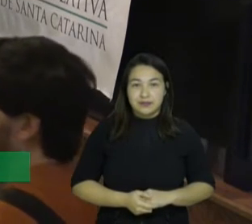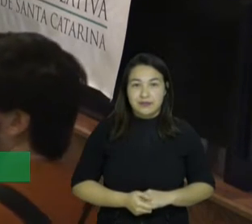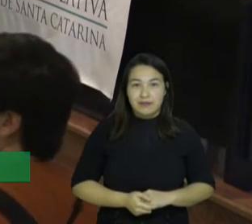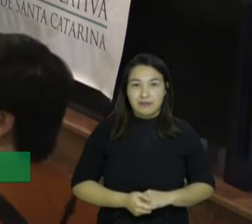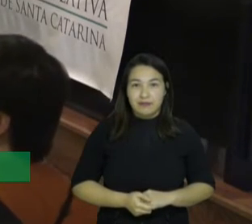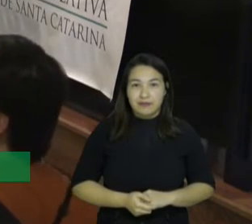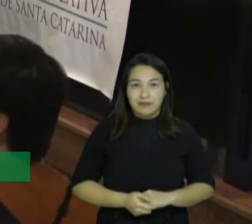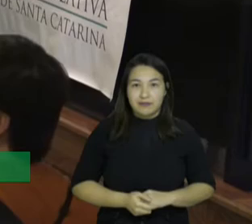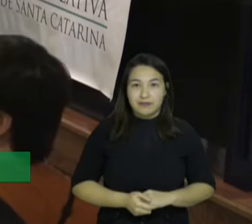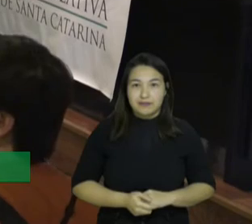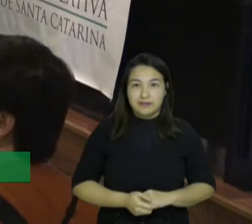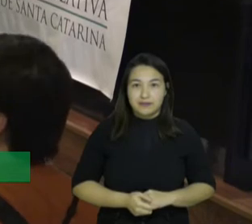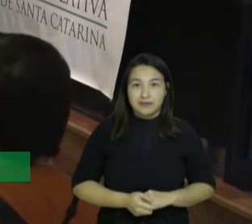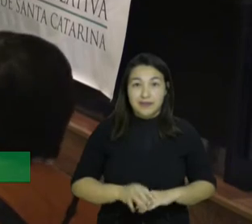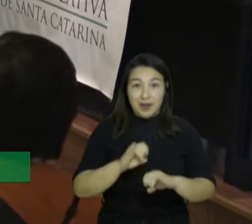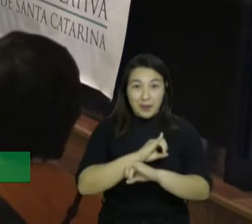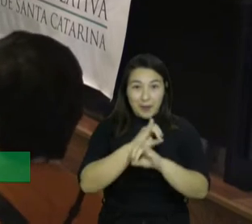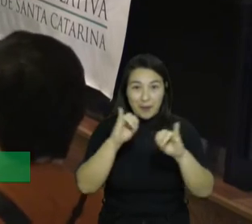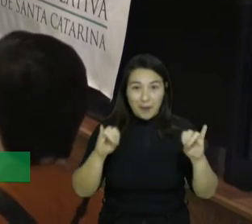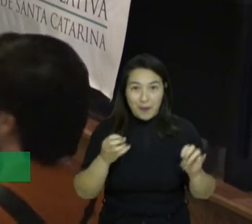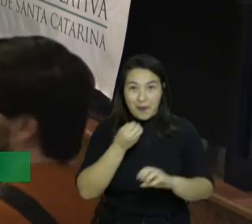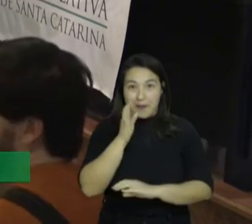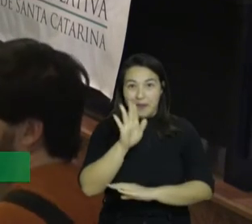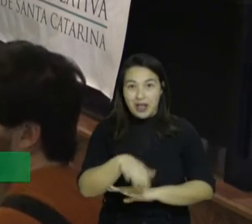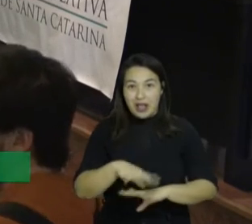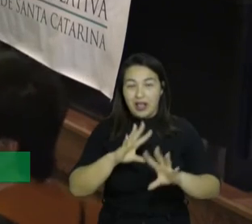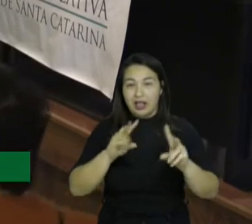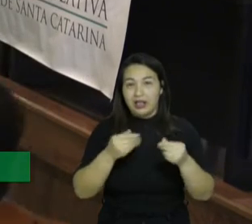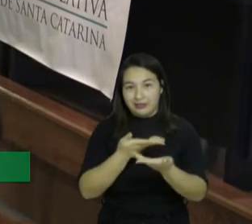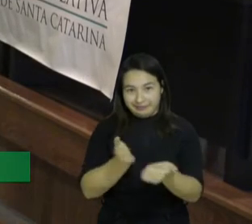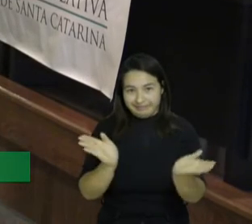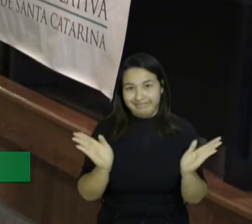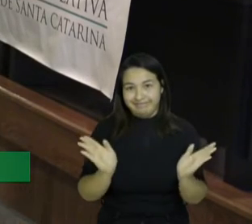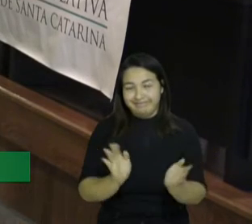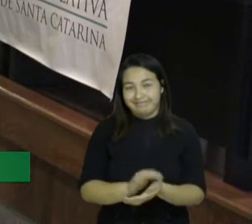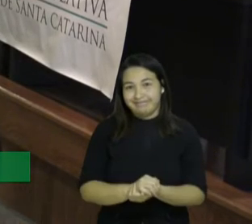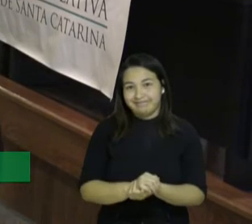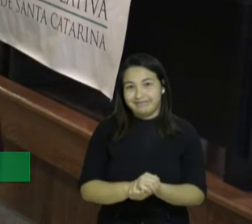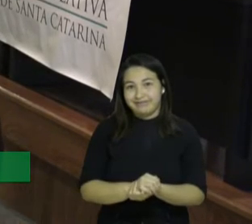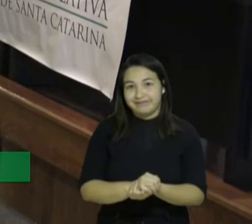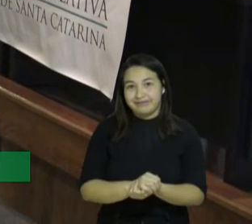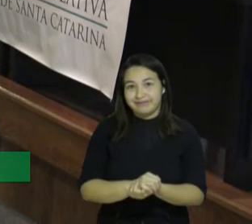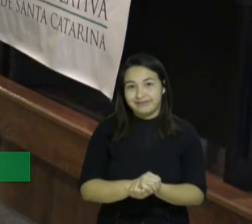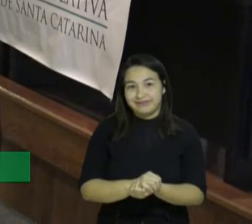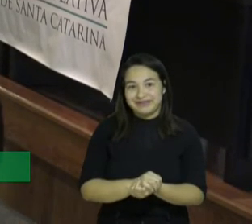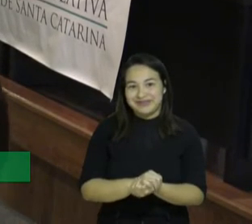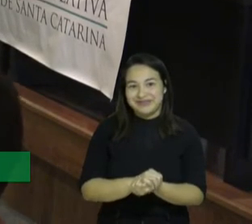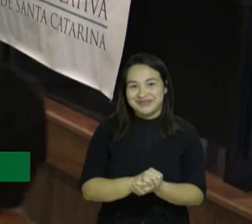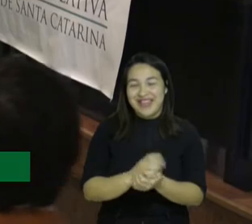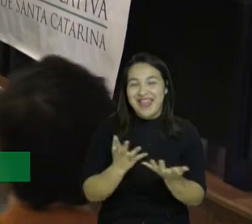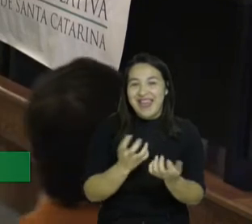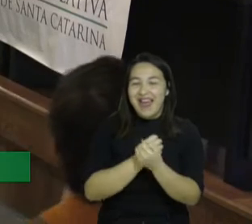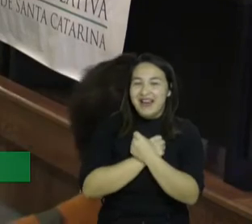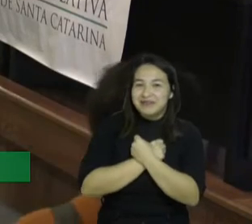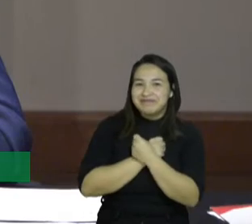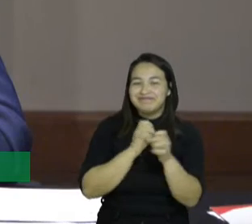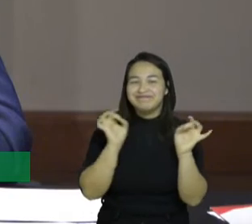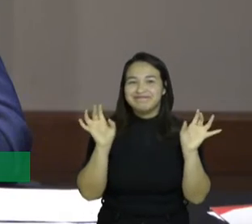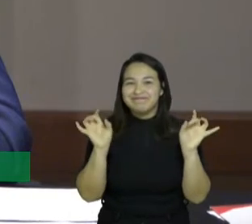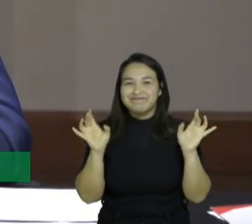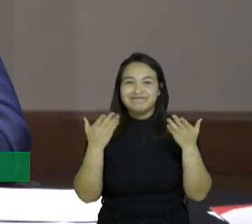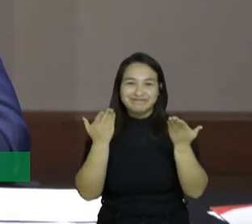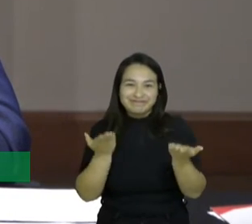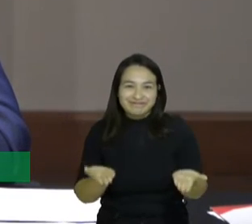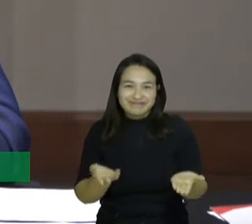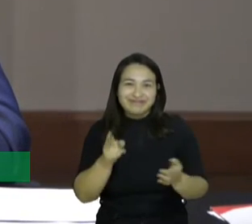Catarin Olá muito boa tarde a todos quero deixar um um abraço especial aqui ao